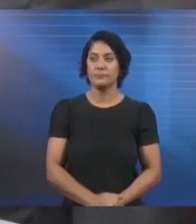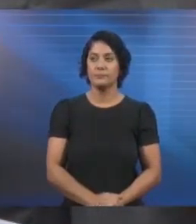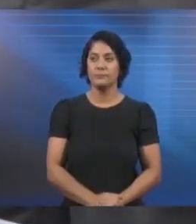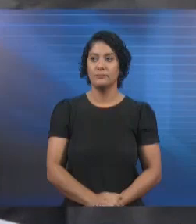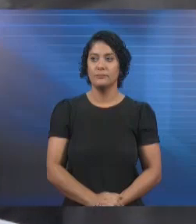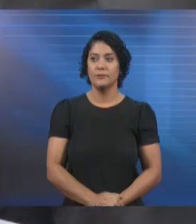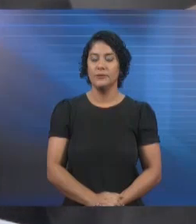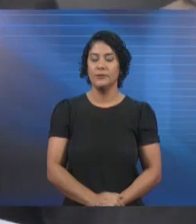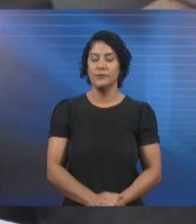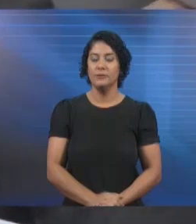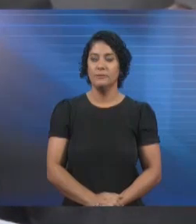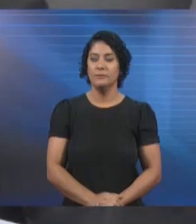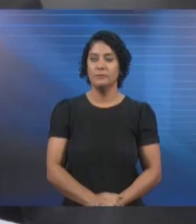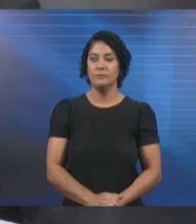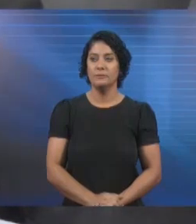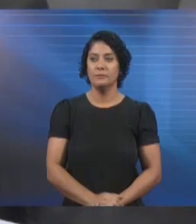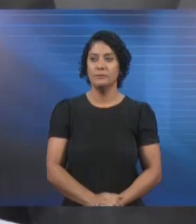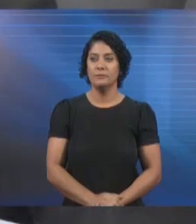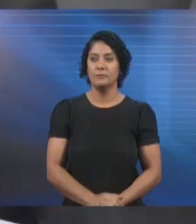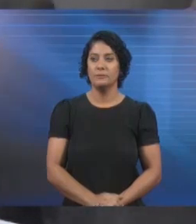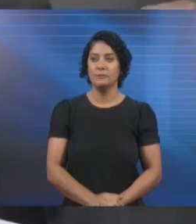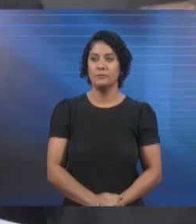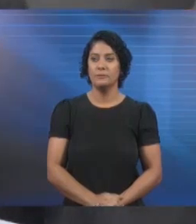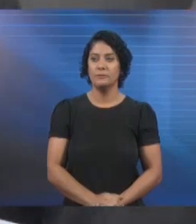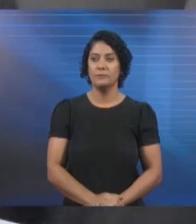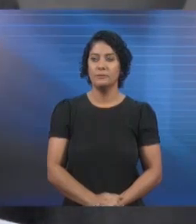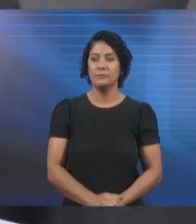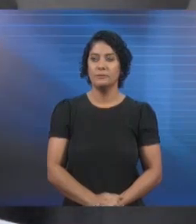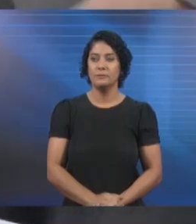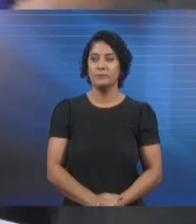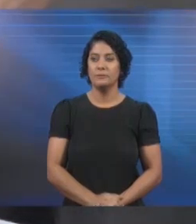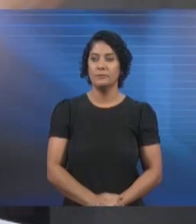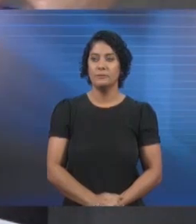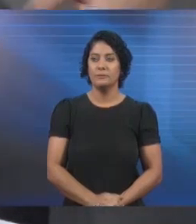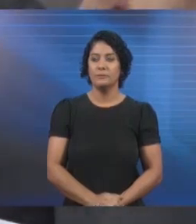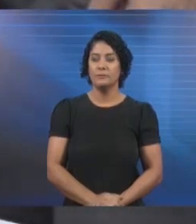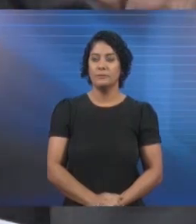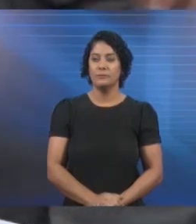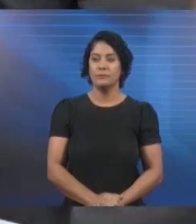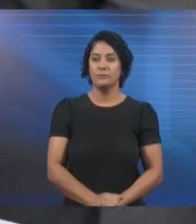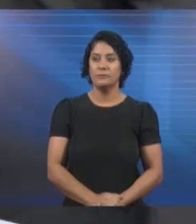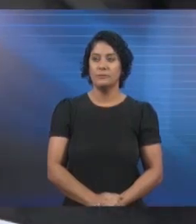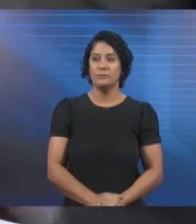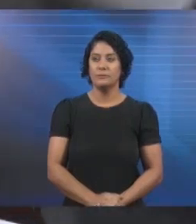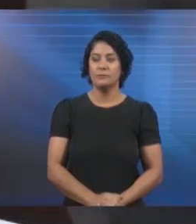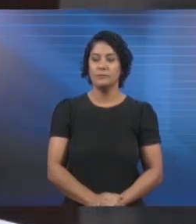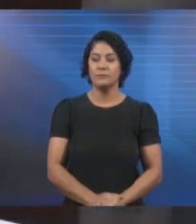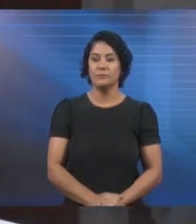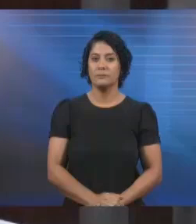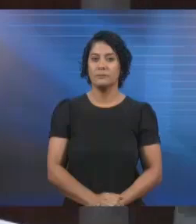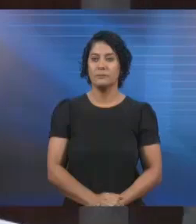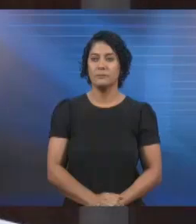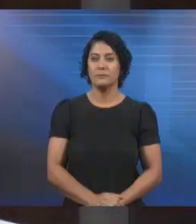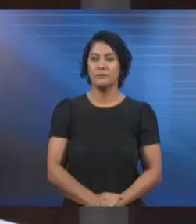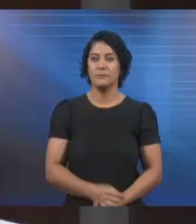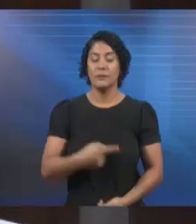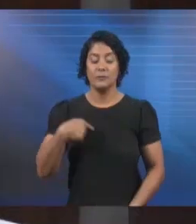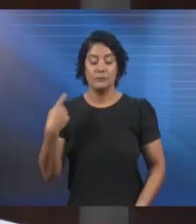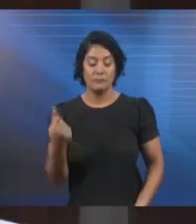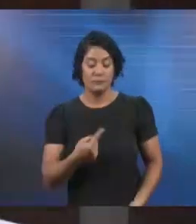matérias diante disso precisa de 13 deputados tem lei complementar Olha nós estamos